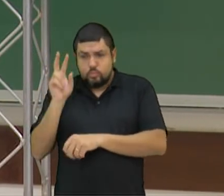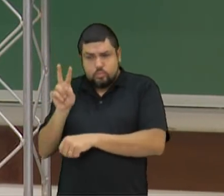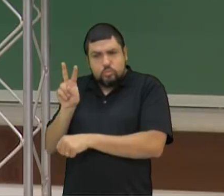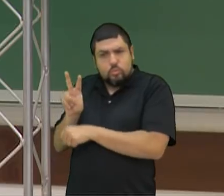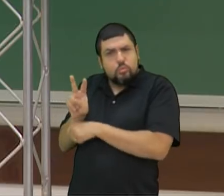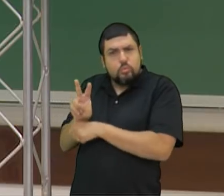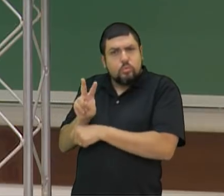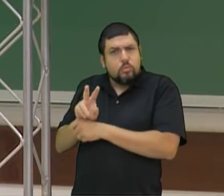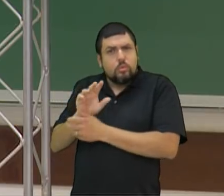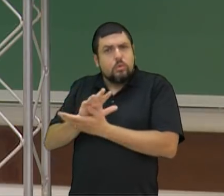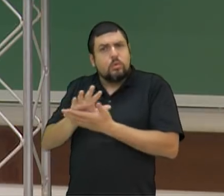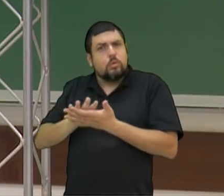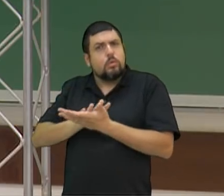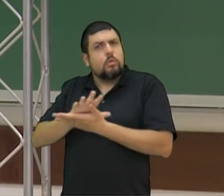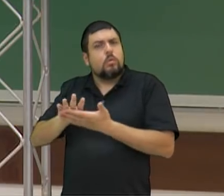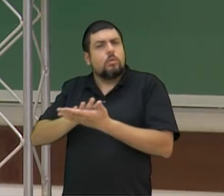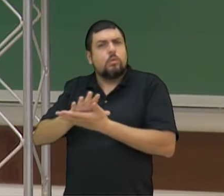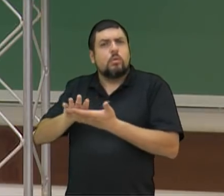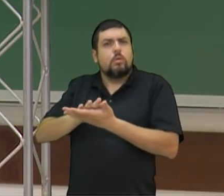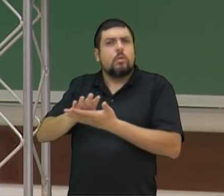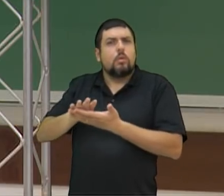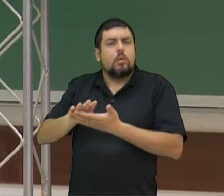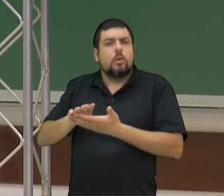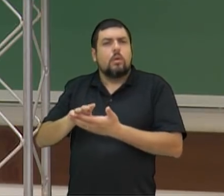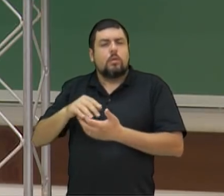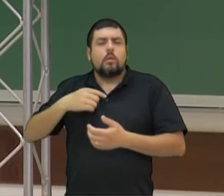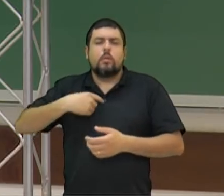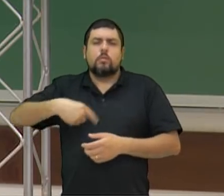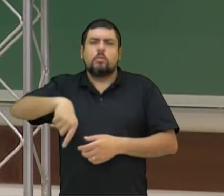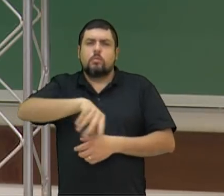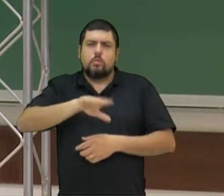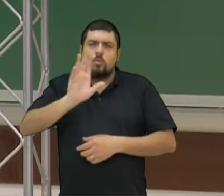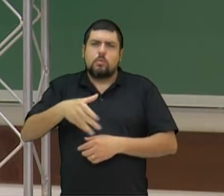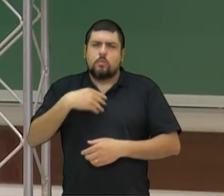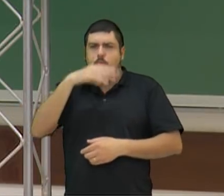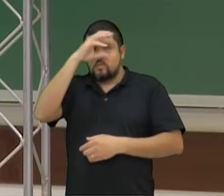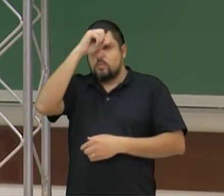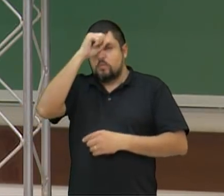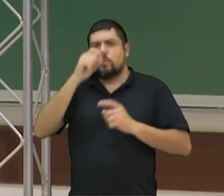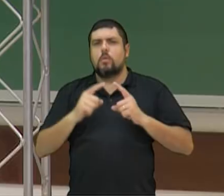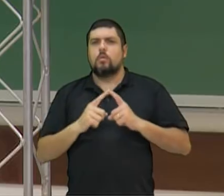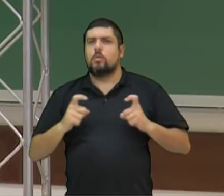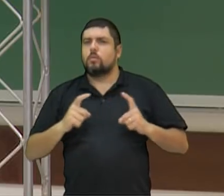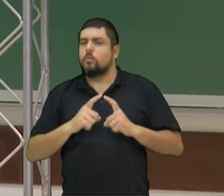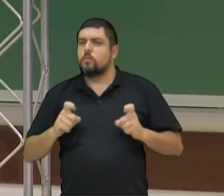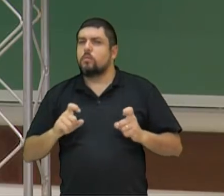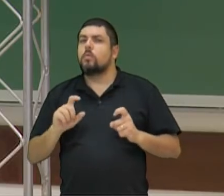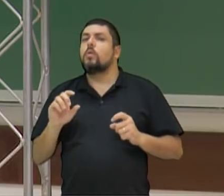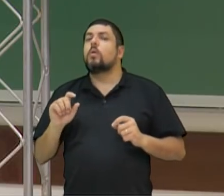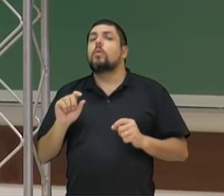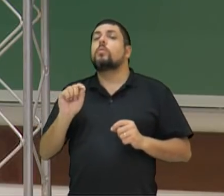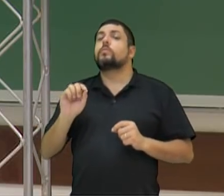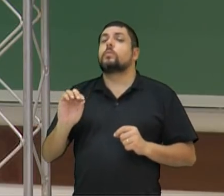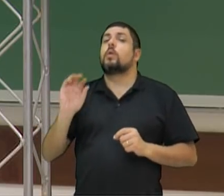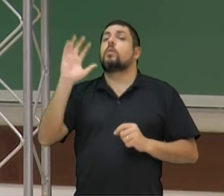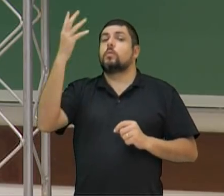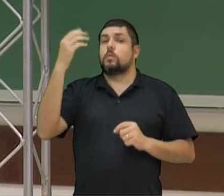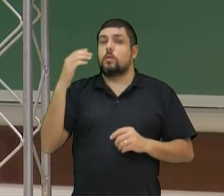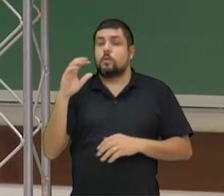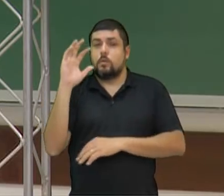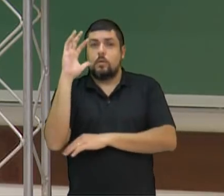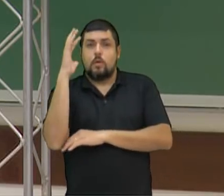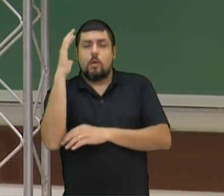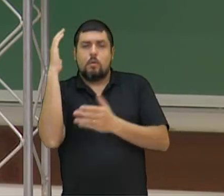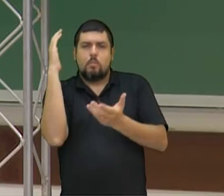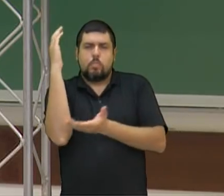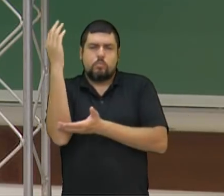não cuidamos do nosso meio ambiente, que a gente já aprendeu bastante em ciências, né, o efeito das árvores com relação